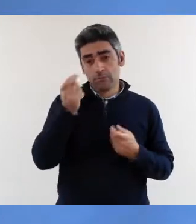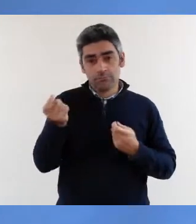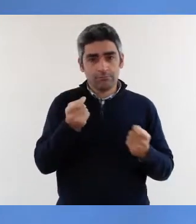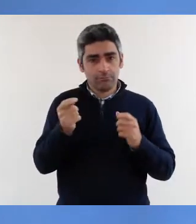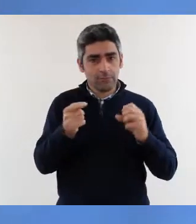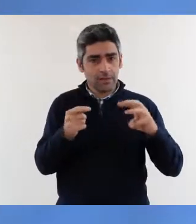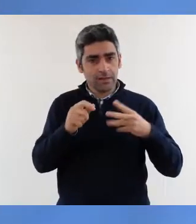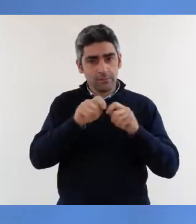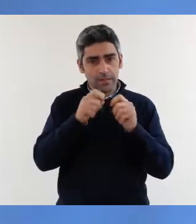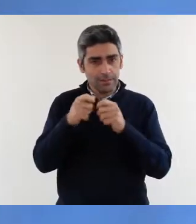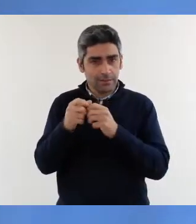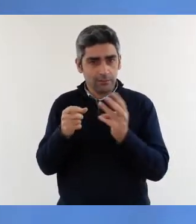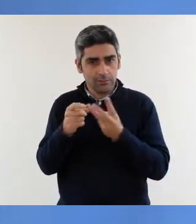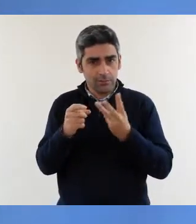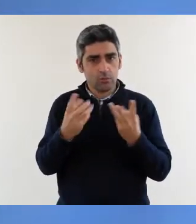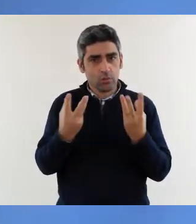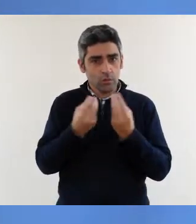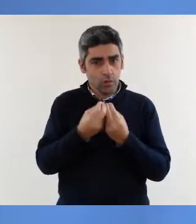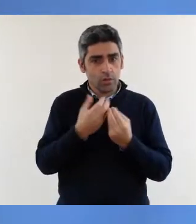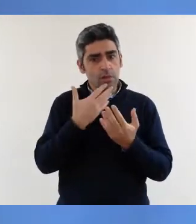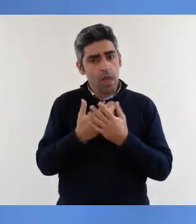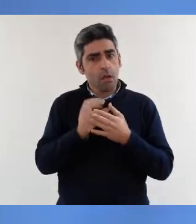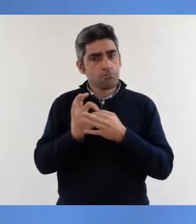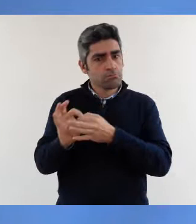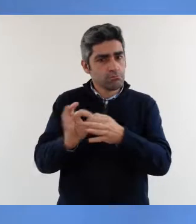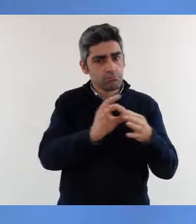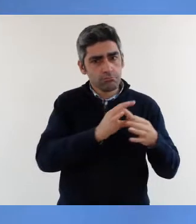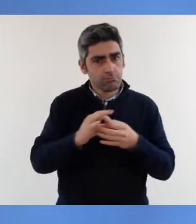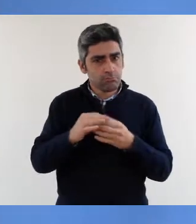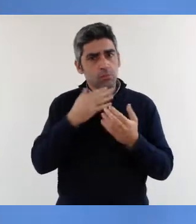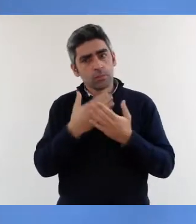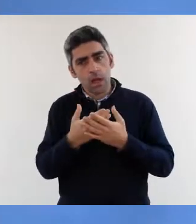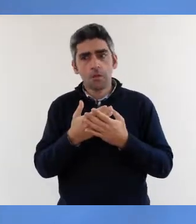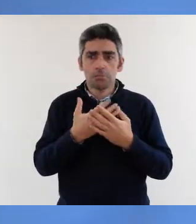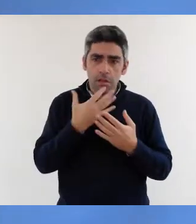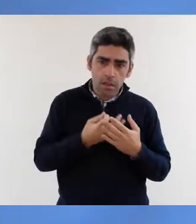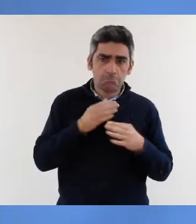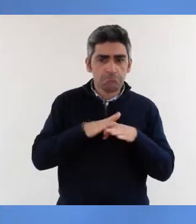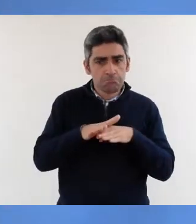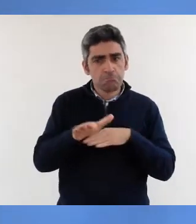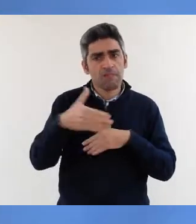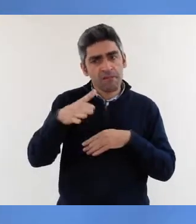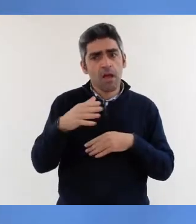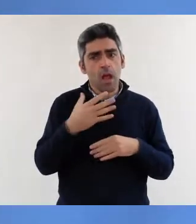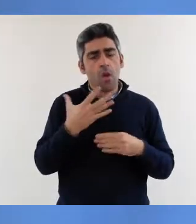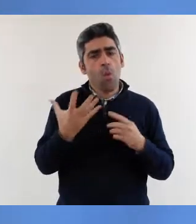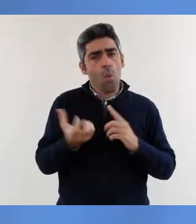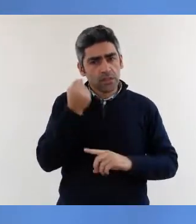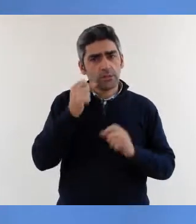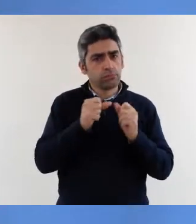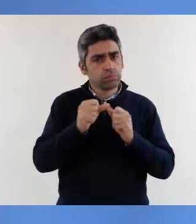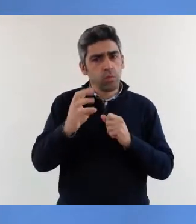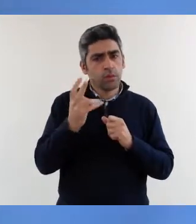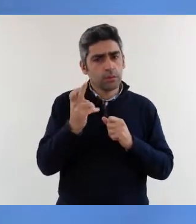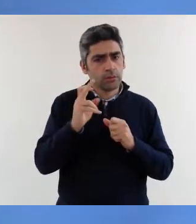fórmula governativa ser dado igualmente provas de coesão que permitem obter clichê plausibilidade